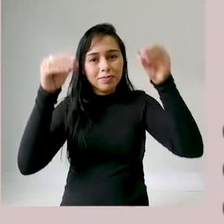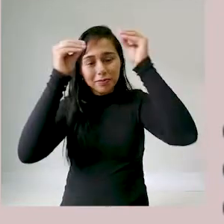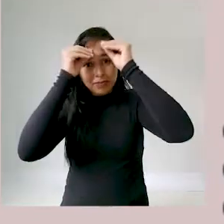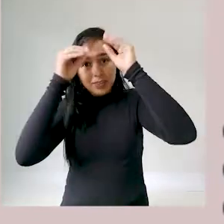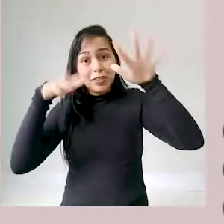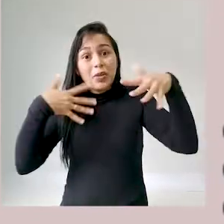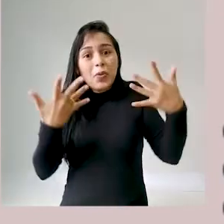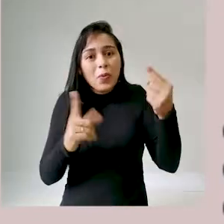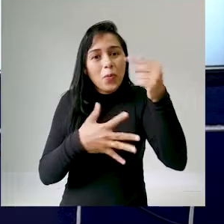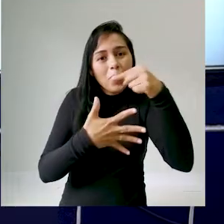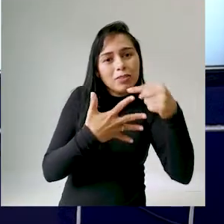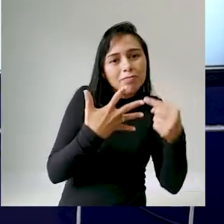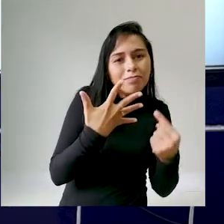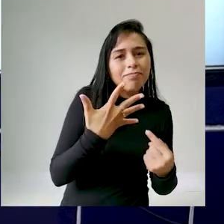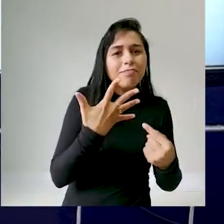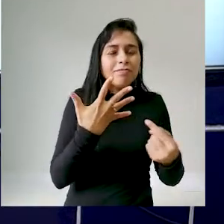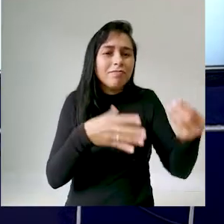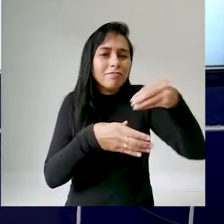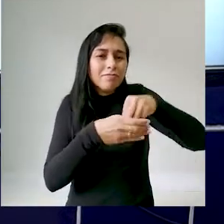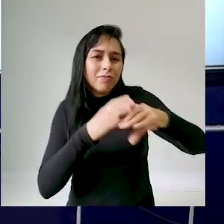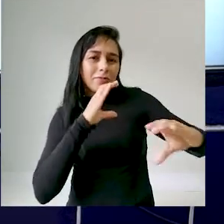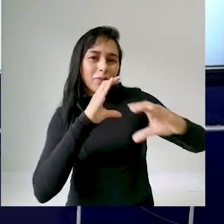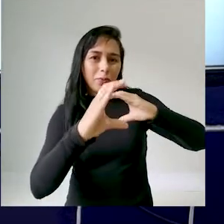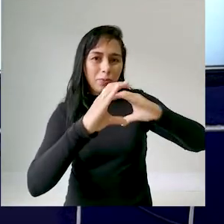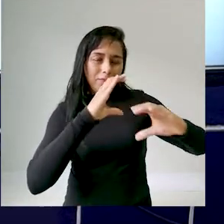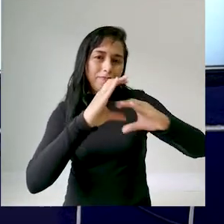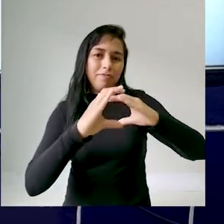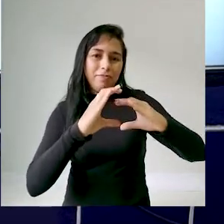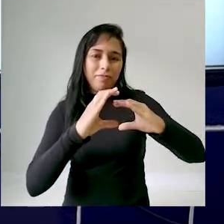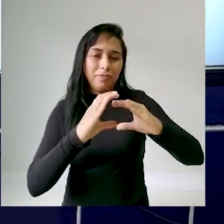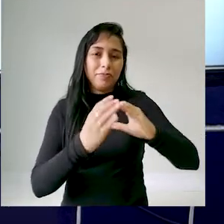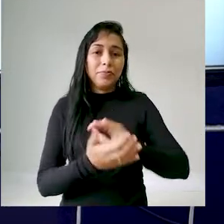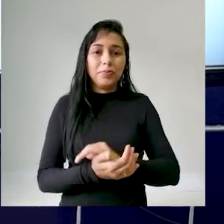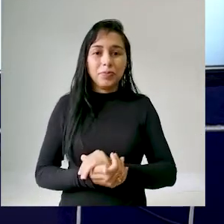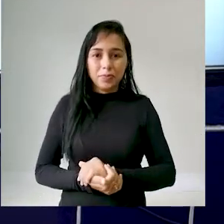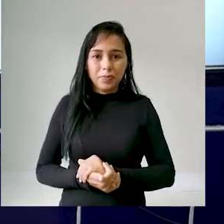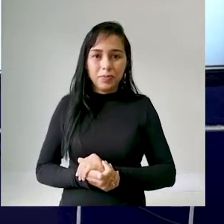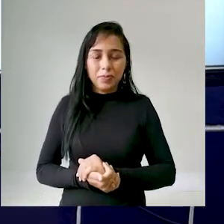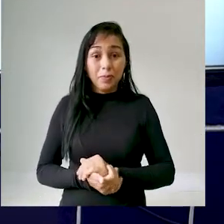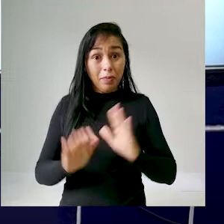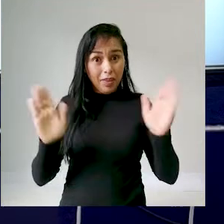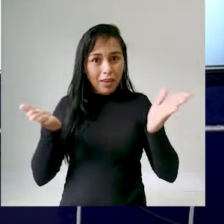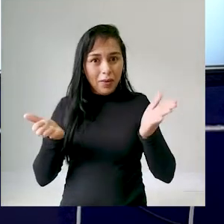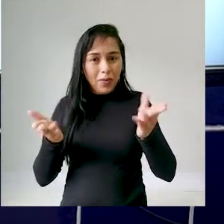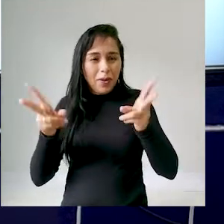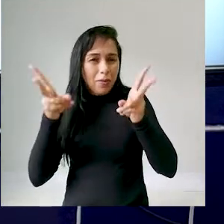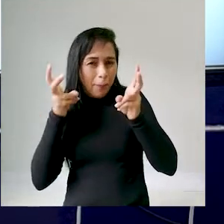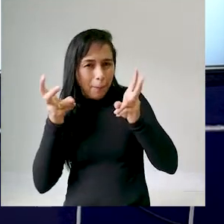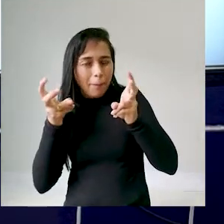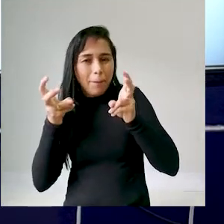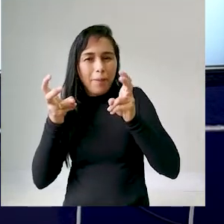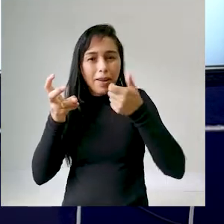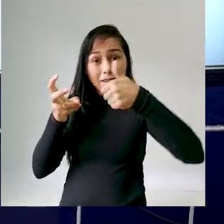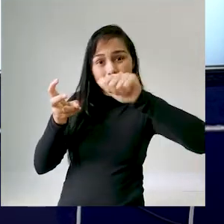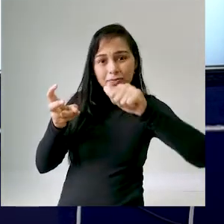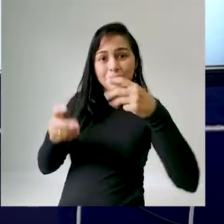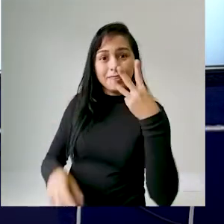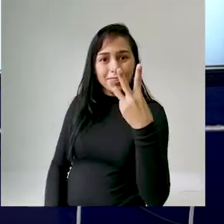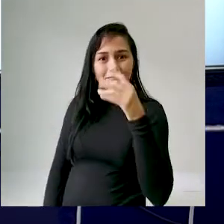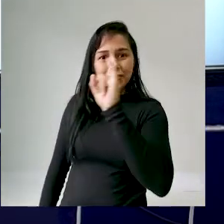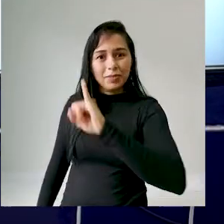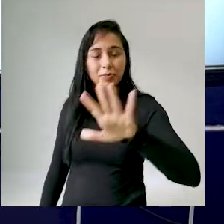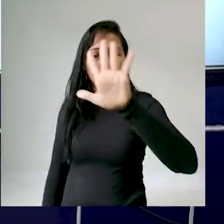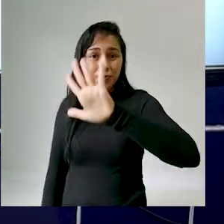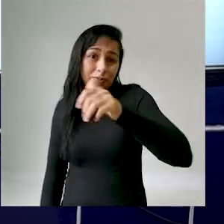processo comunicativo. Para a gente começar, eu gostaria que a gente analisasse essas três imagens. Aqui nós